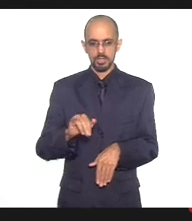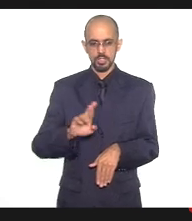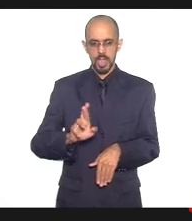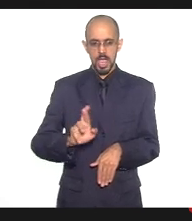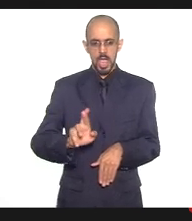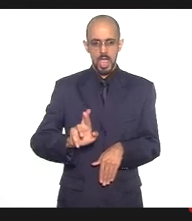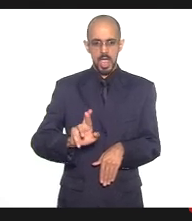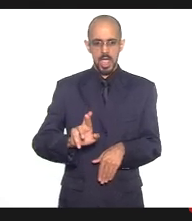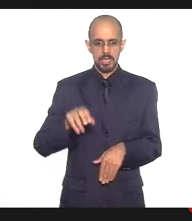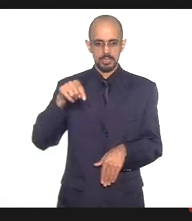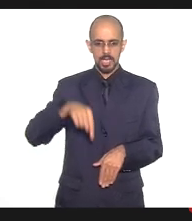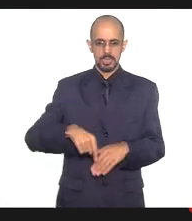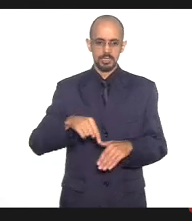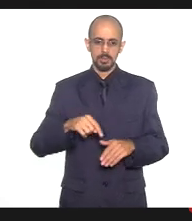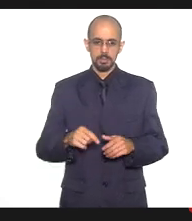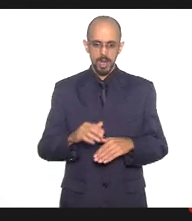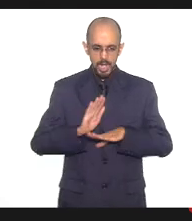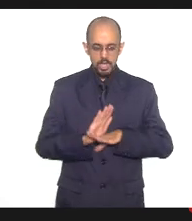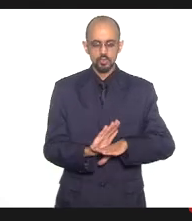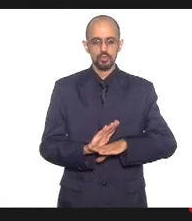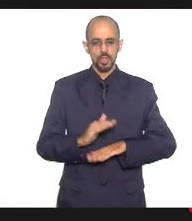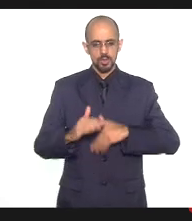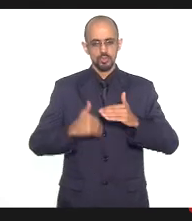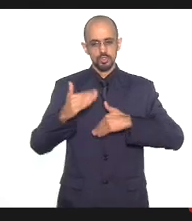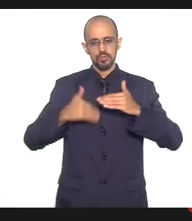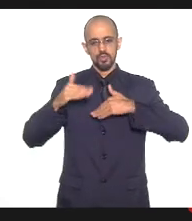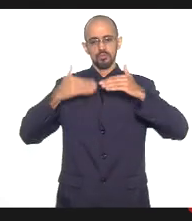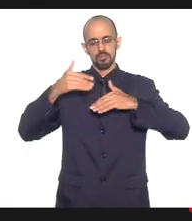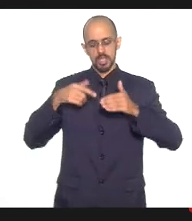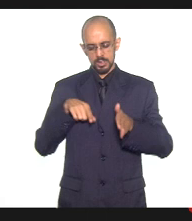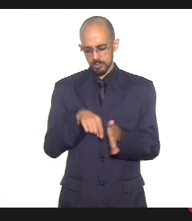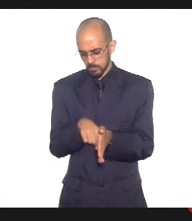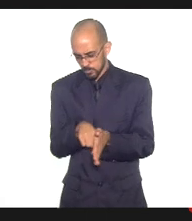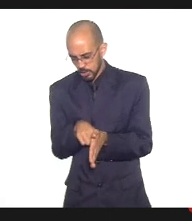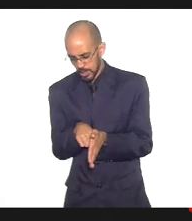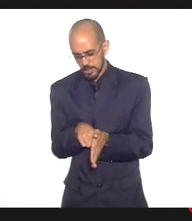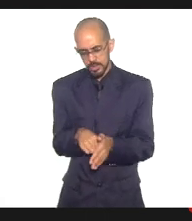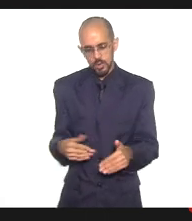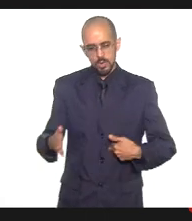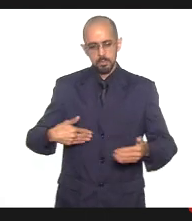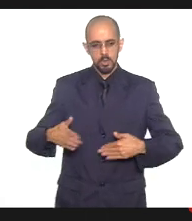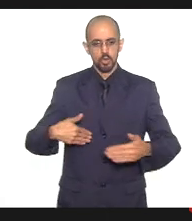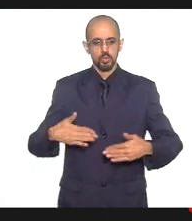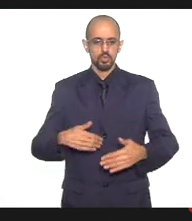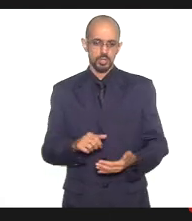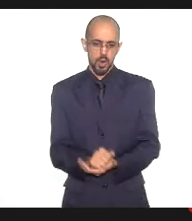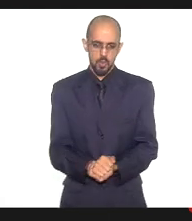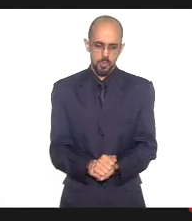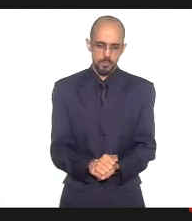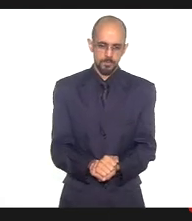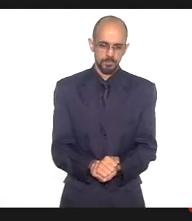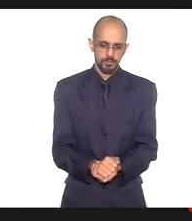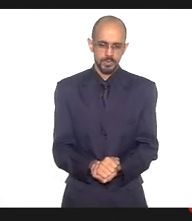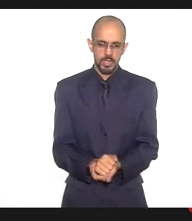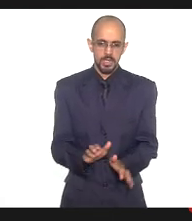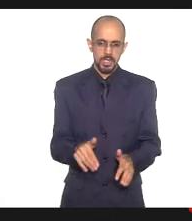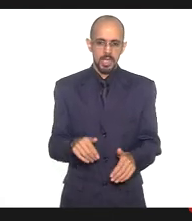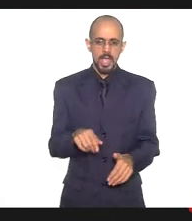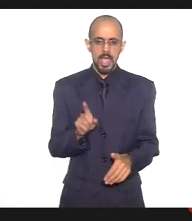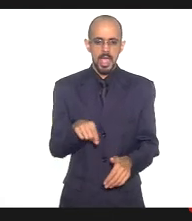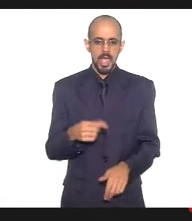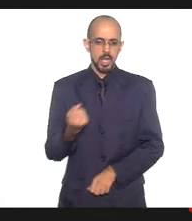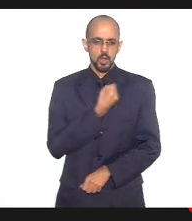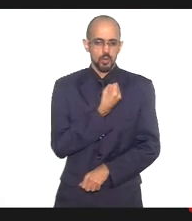Estado, mas também com os projetos de exploração e produção de uma forma mais ampla. Né? Citando alguns números que eu acho que são importantes,